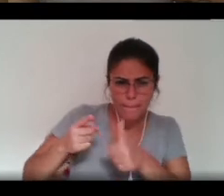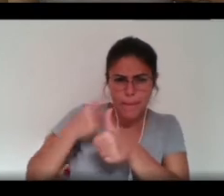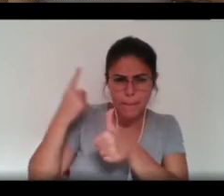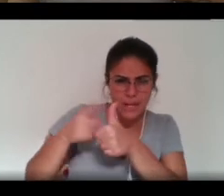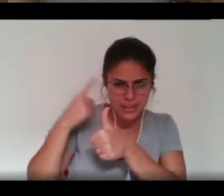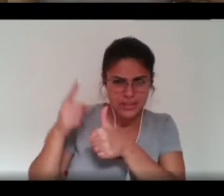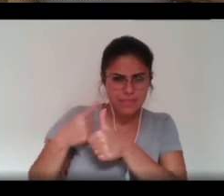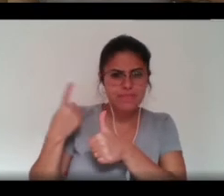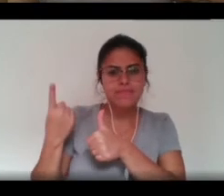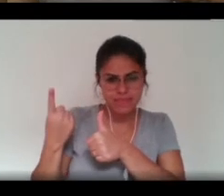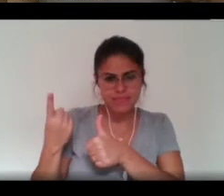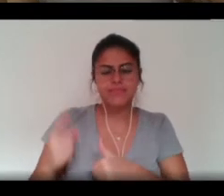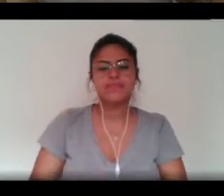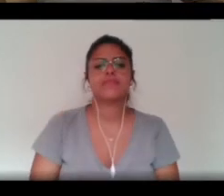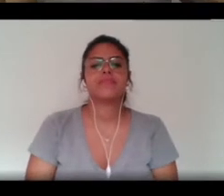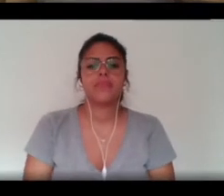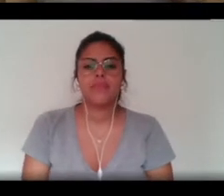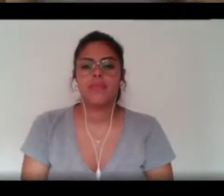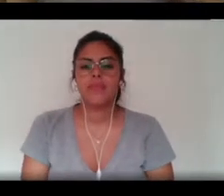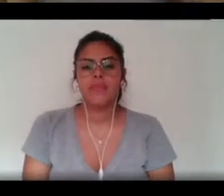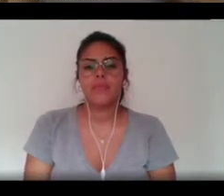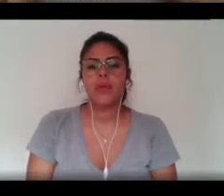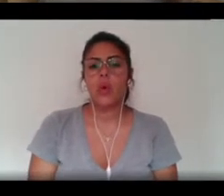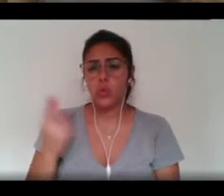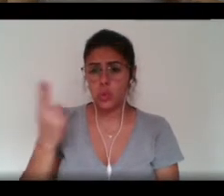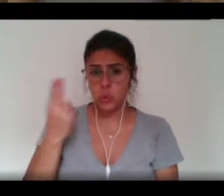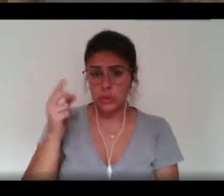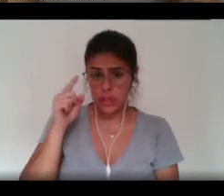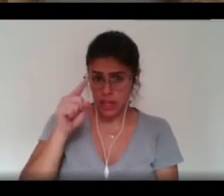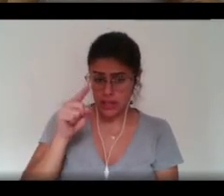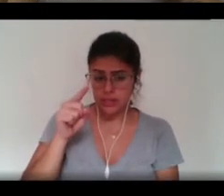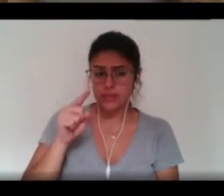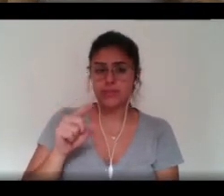certo? É essa equação aqui,